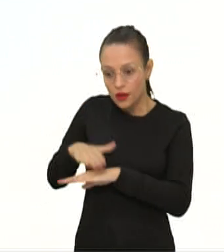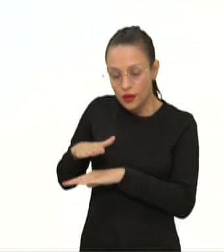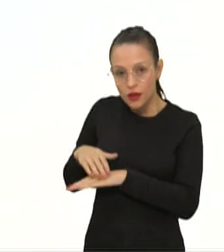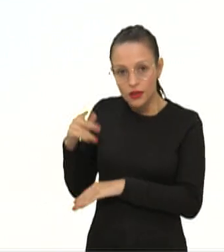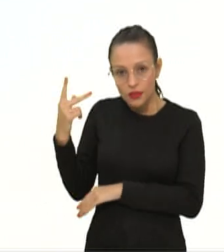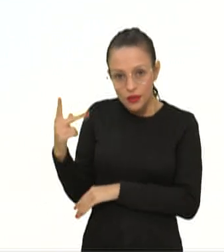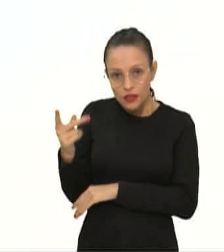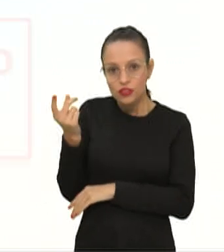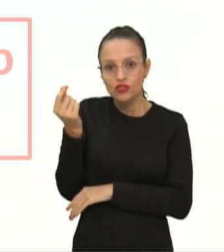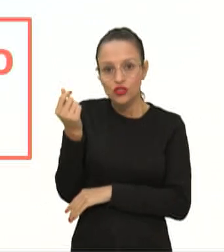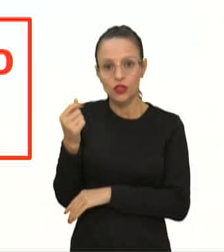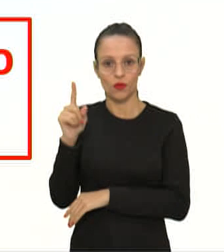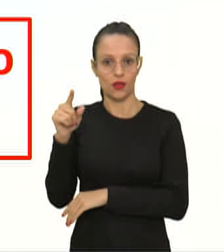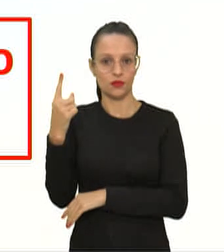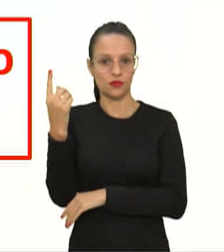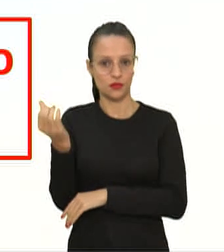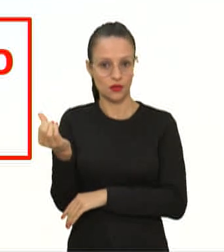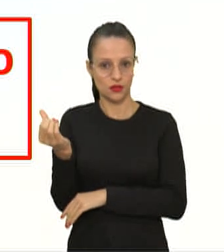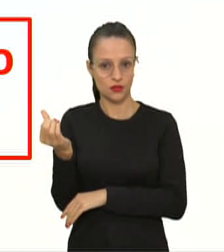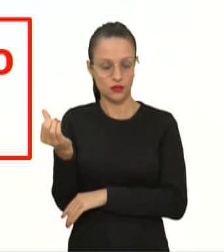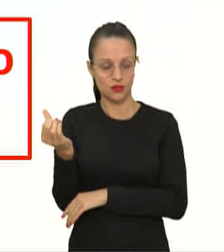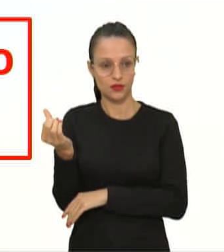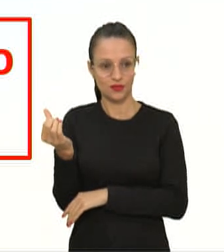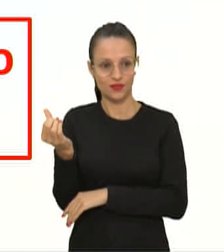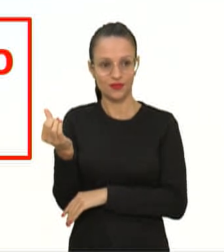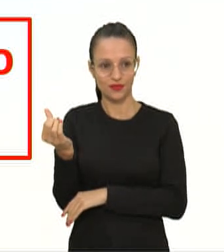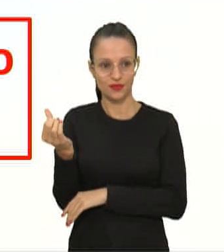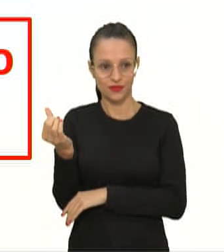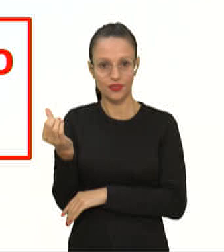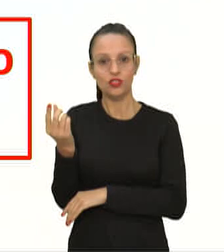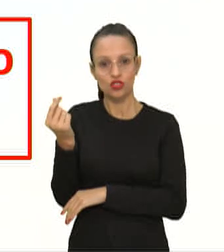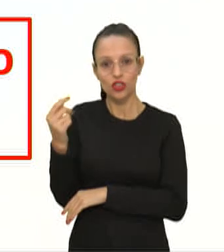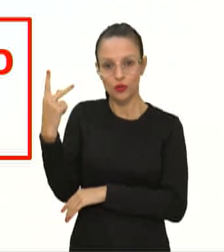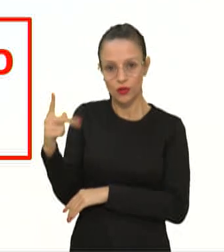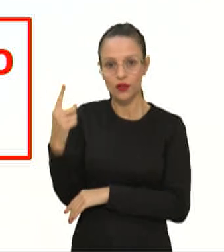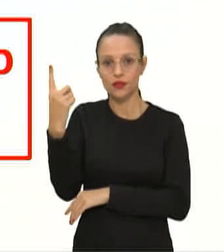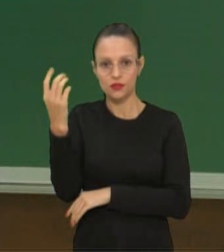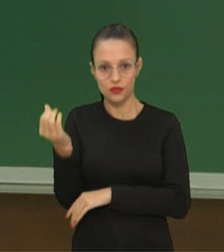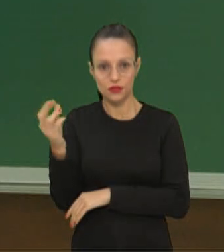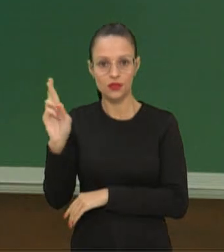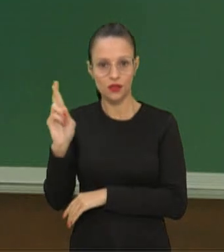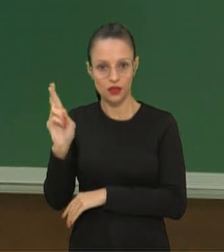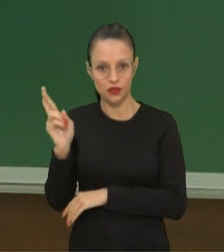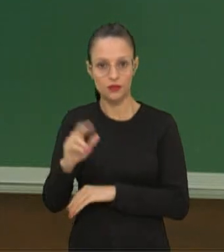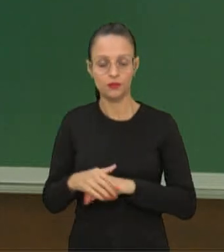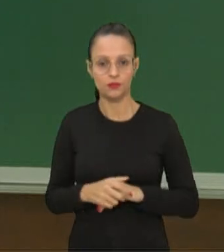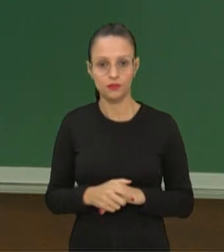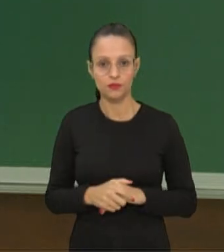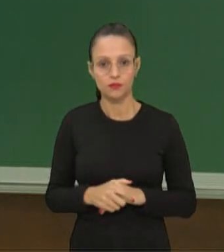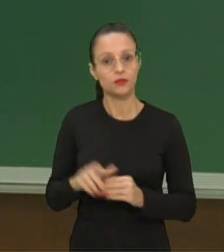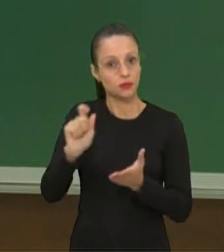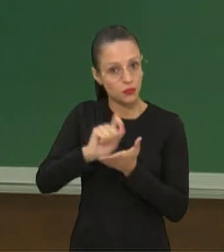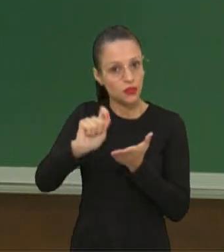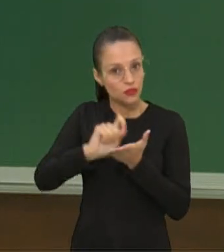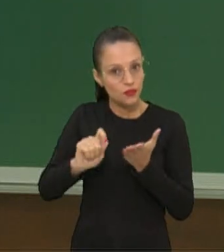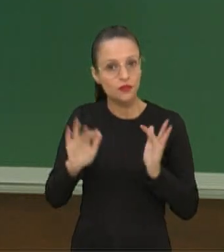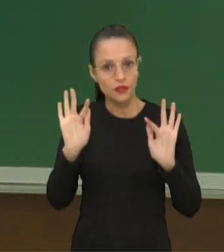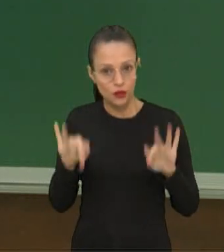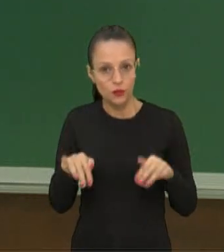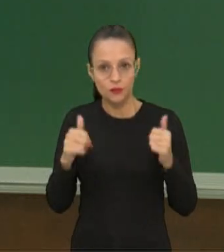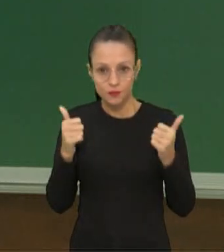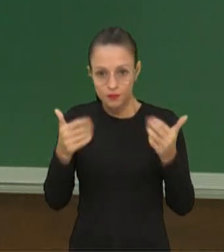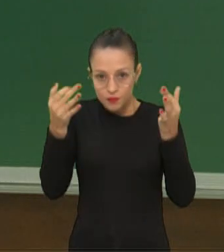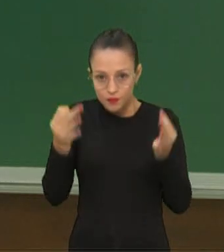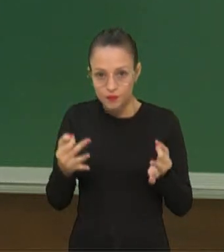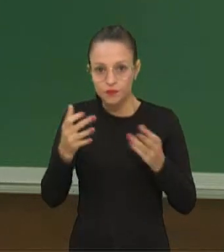é R$16. Dá uma olhada lá comigo, ó. A mesada de Paulo é R$16. Situação problema, tem que escrever a resposta no final,